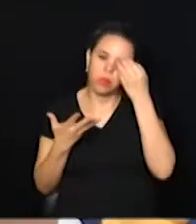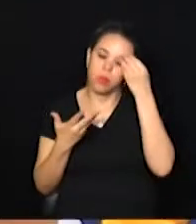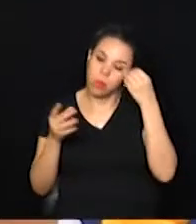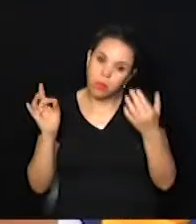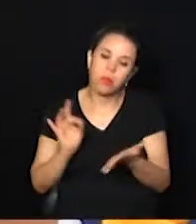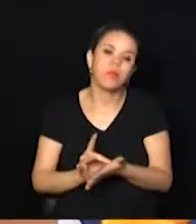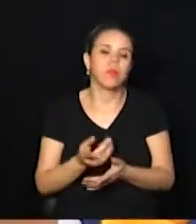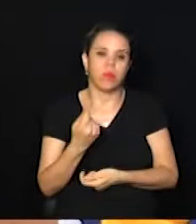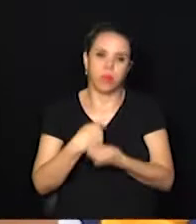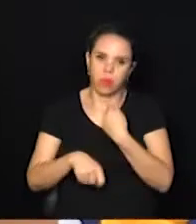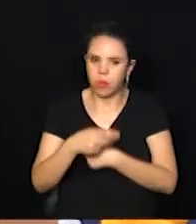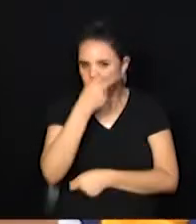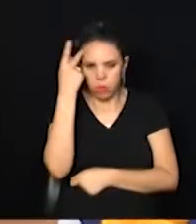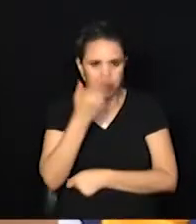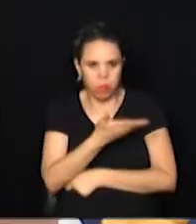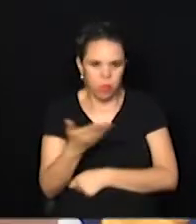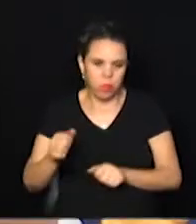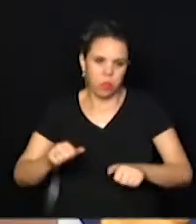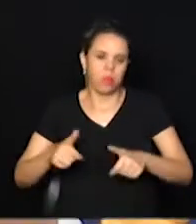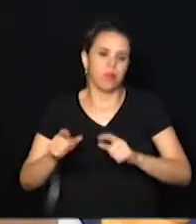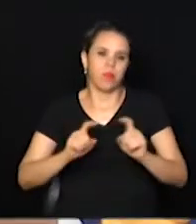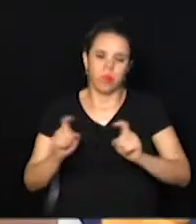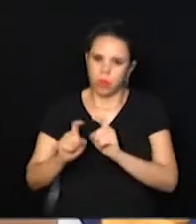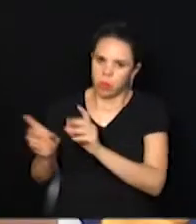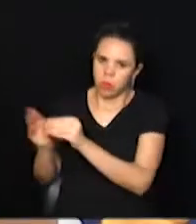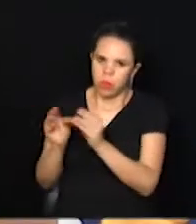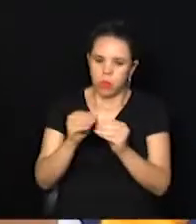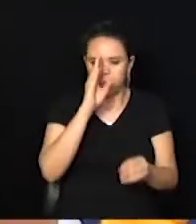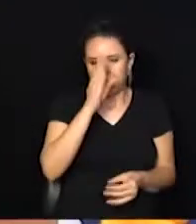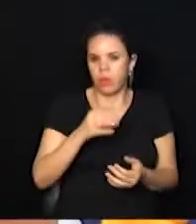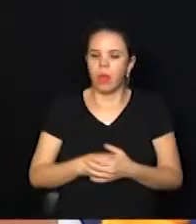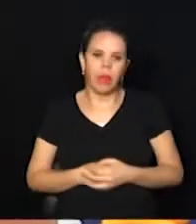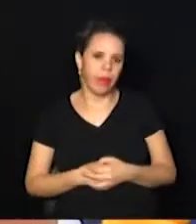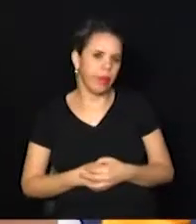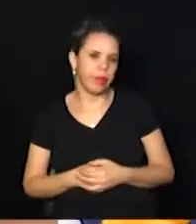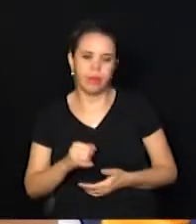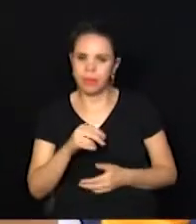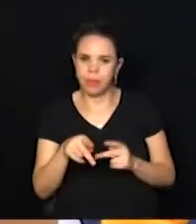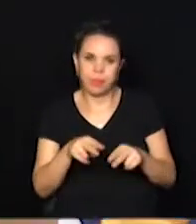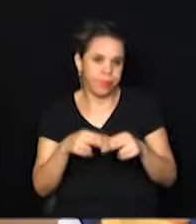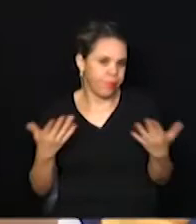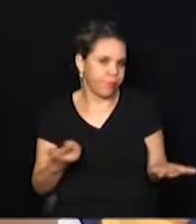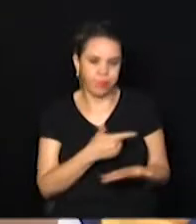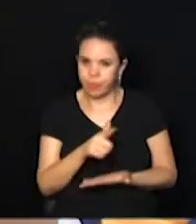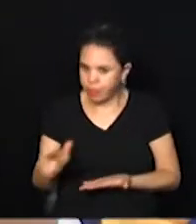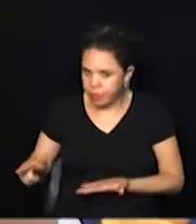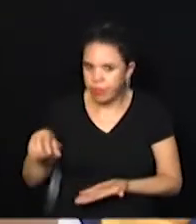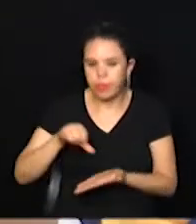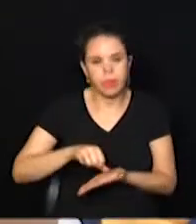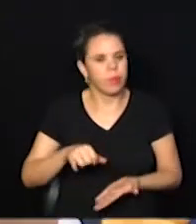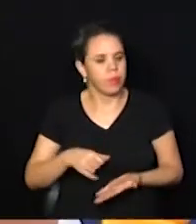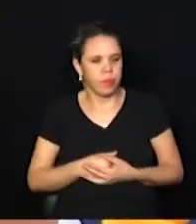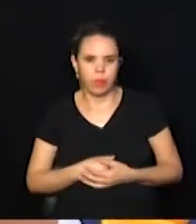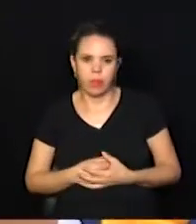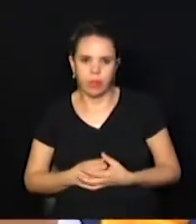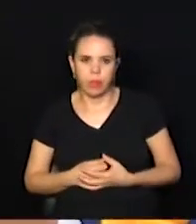efetivamente governada pelo povo, com assembleias que definiam as prioridades. Se não fosse por isso, não teria um centro